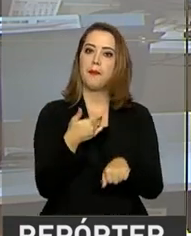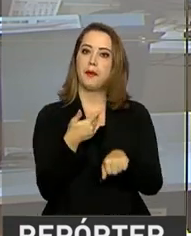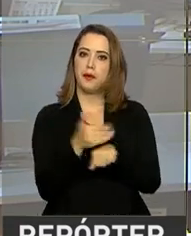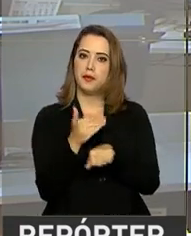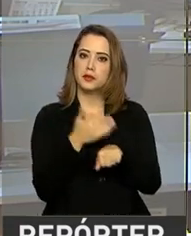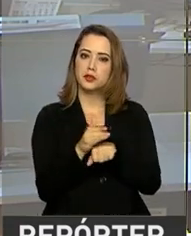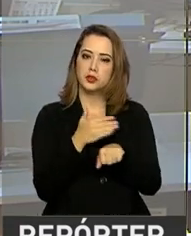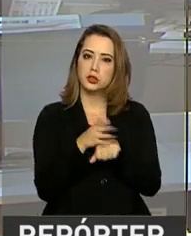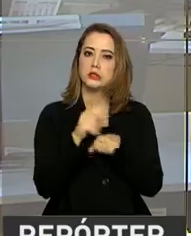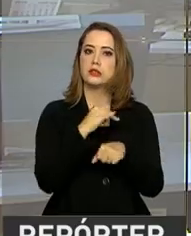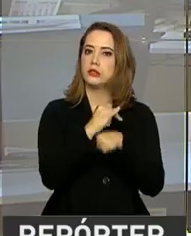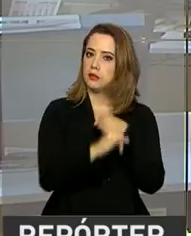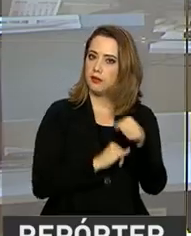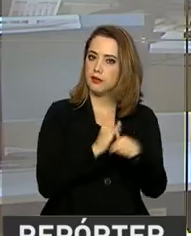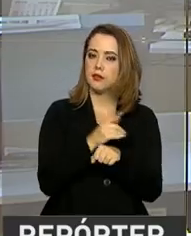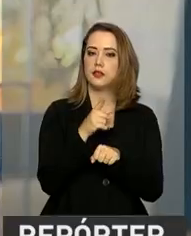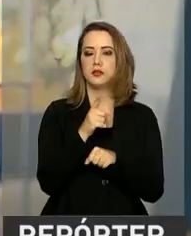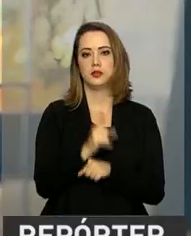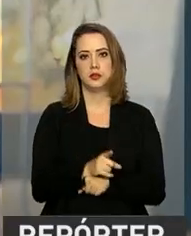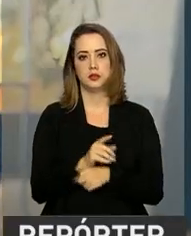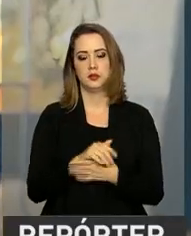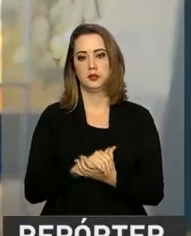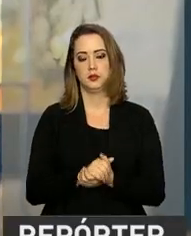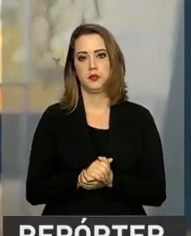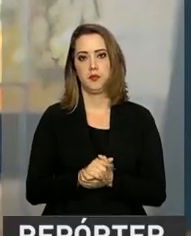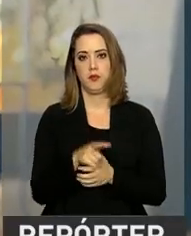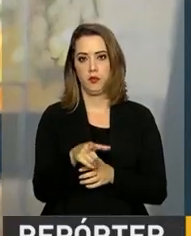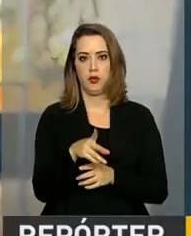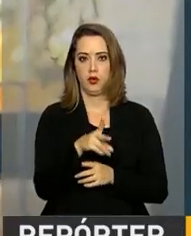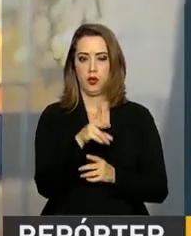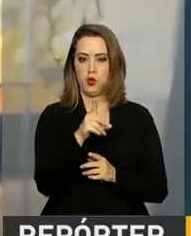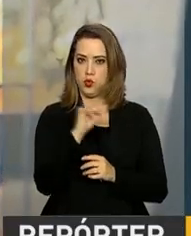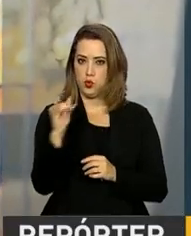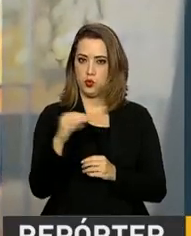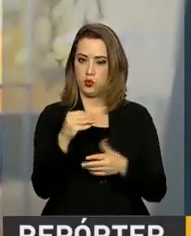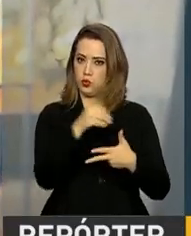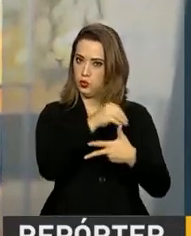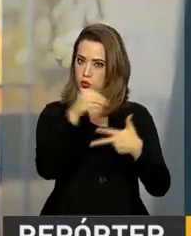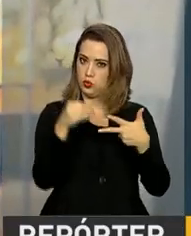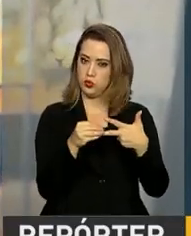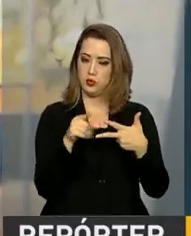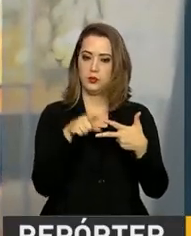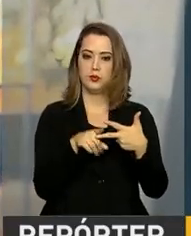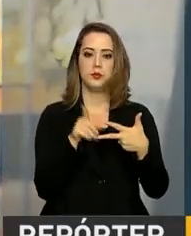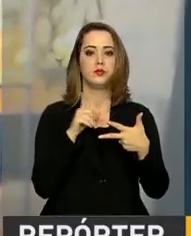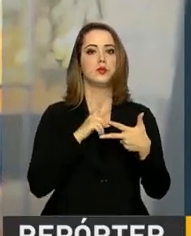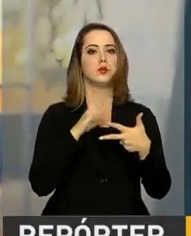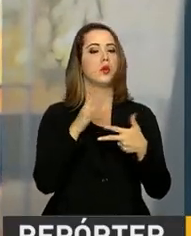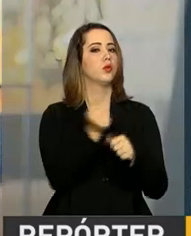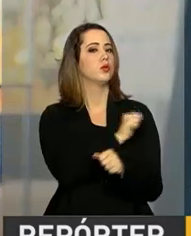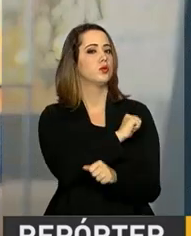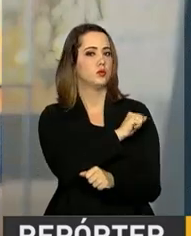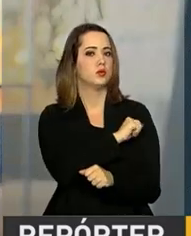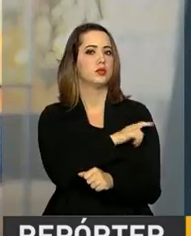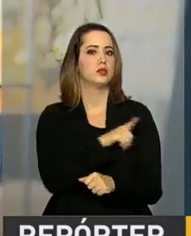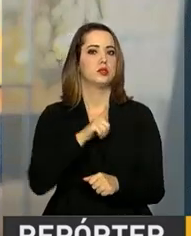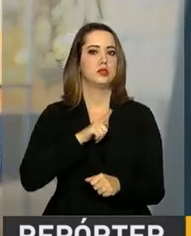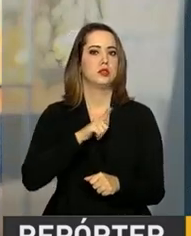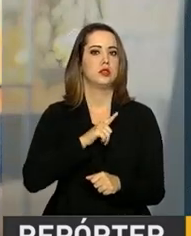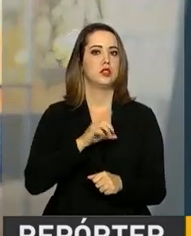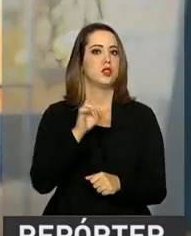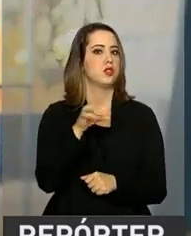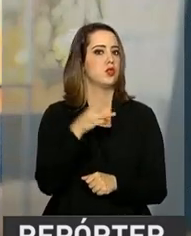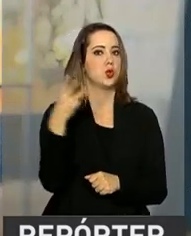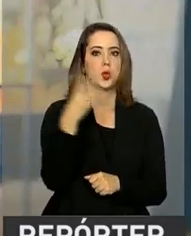plataforma hora do Enem no dia do Exame Nacional do Ensino Médio o Enem os alunos t em média menos de